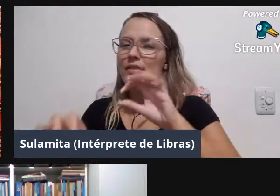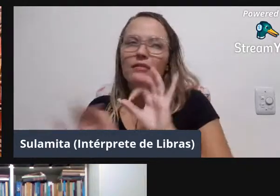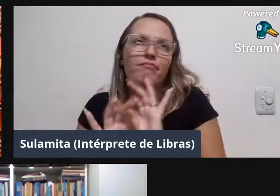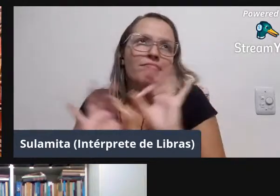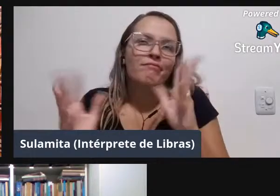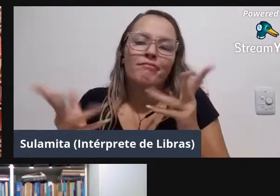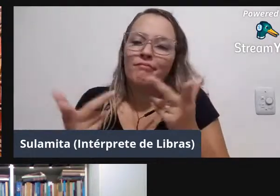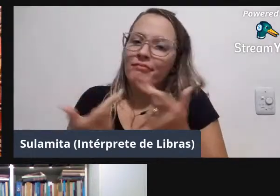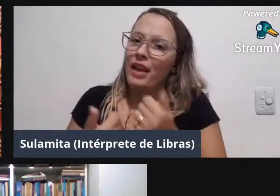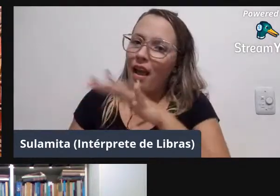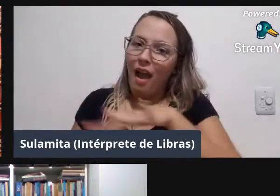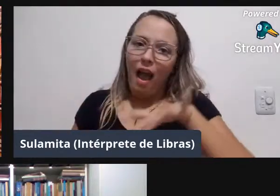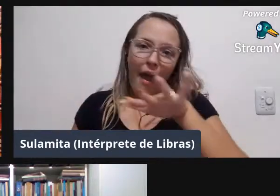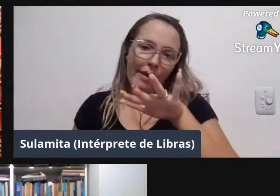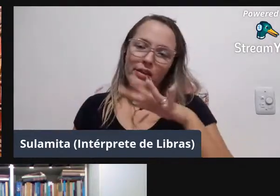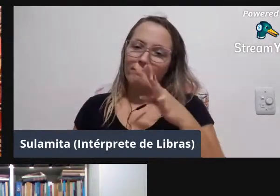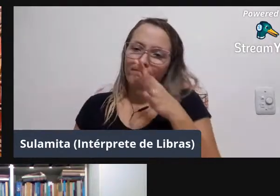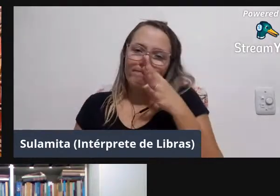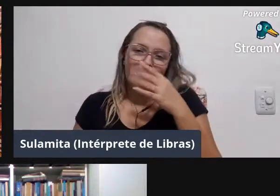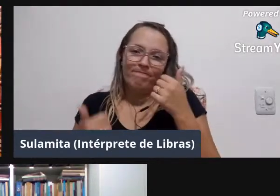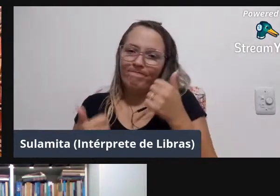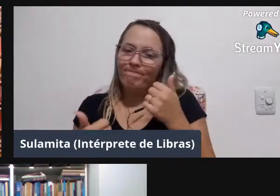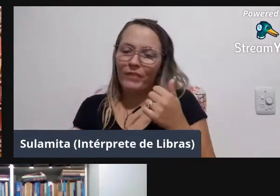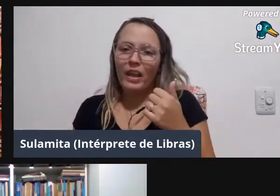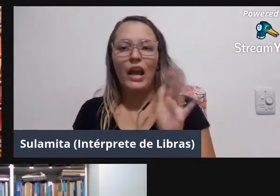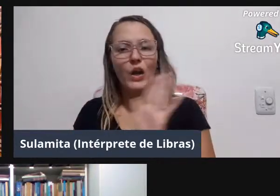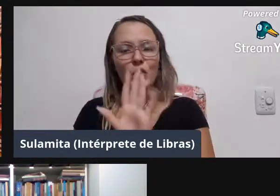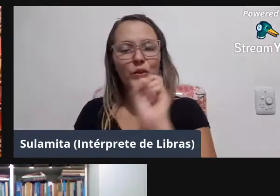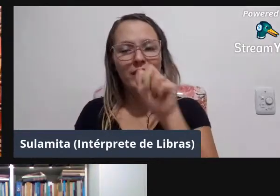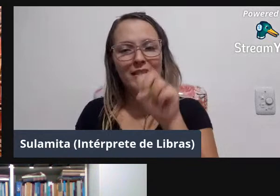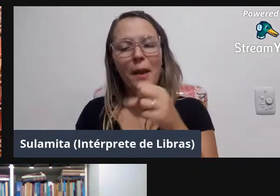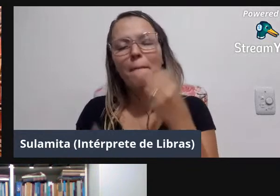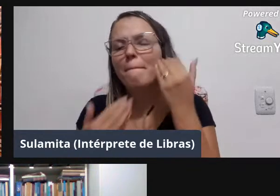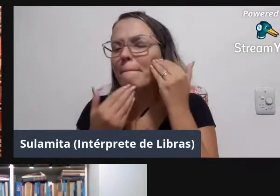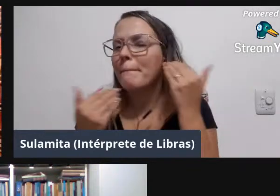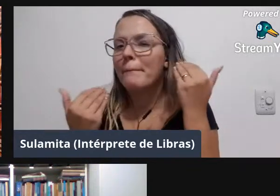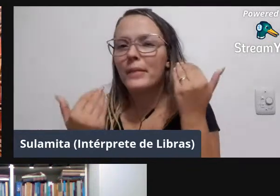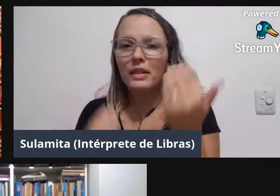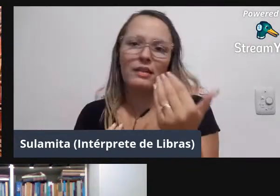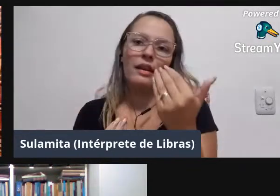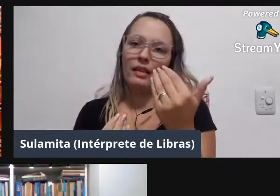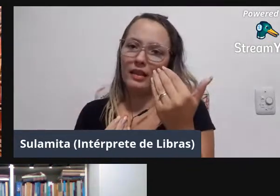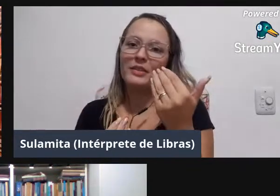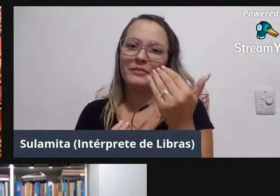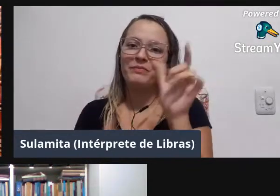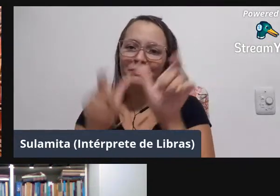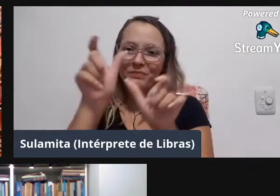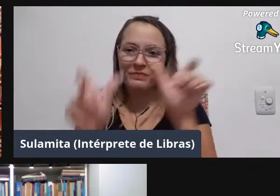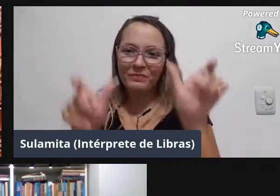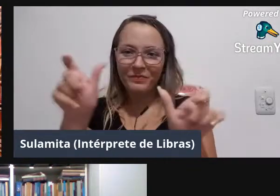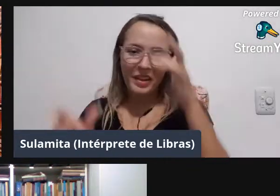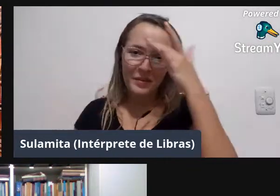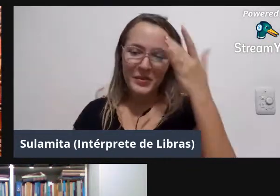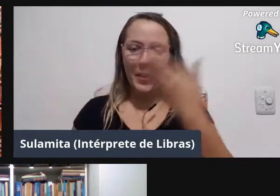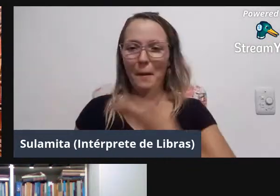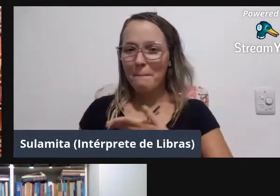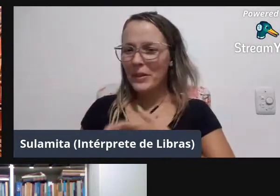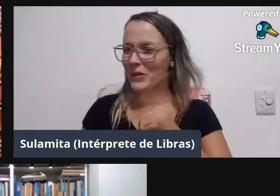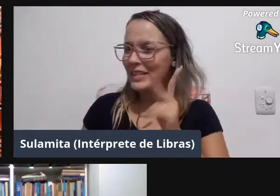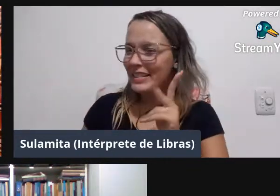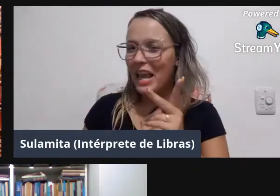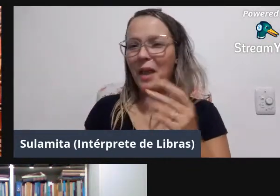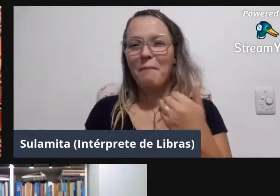fascinante, e acho que ajuda bastante. É isso. Muito obrigada aos amigos e amigas de sempre, que não sei como